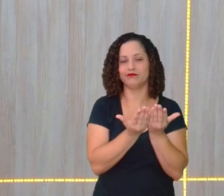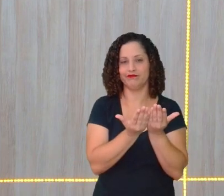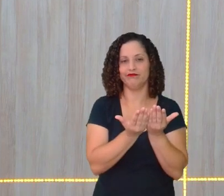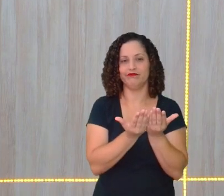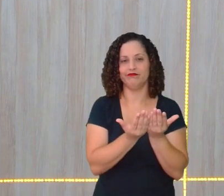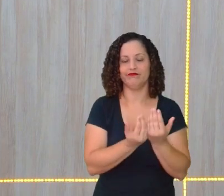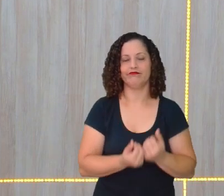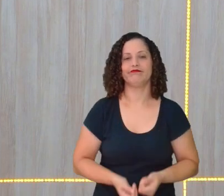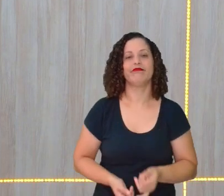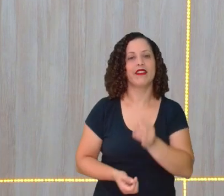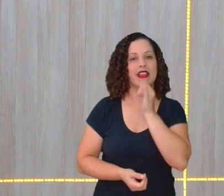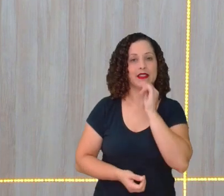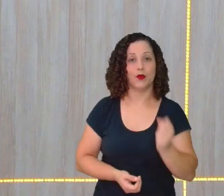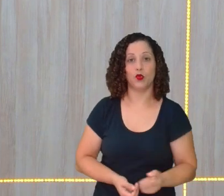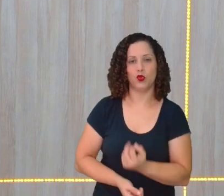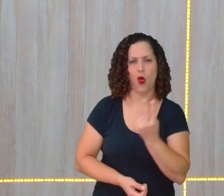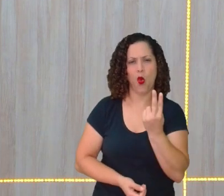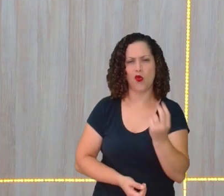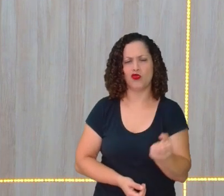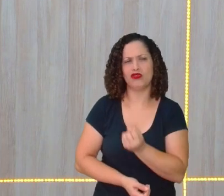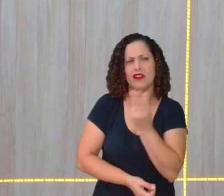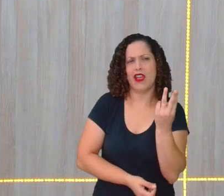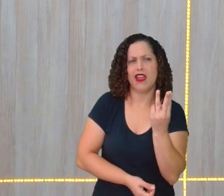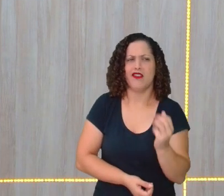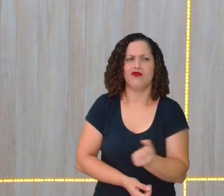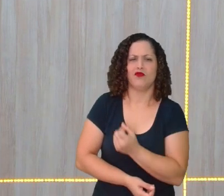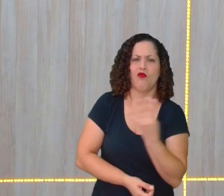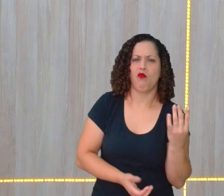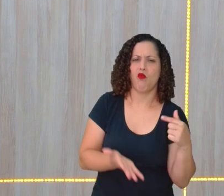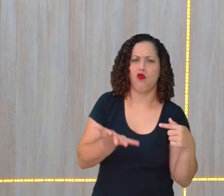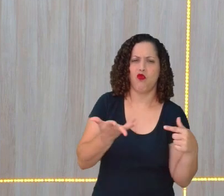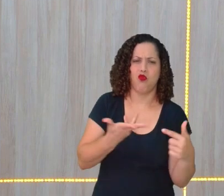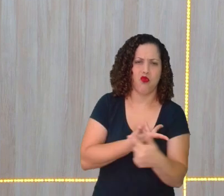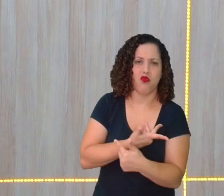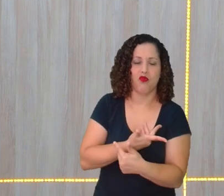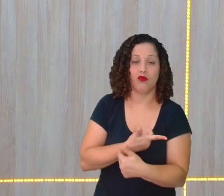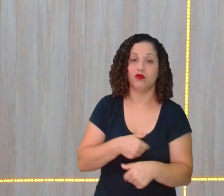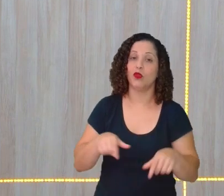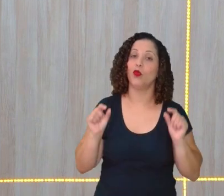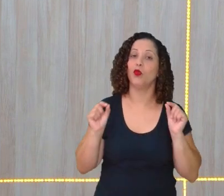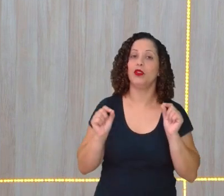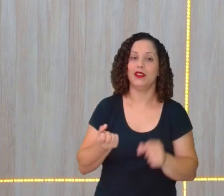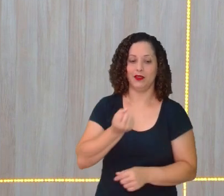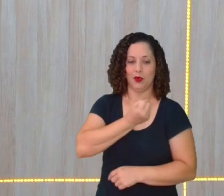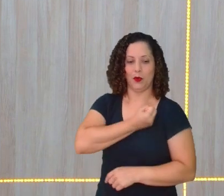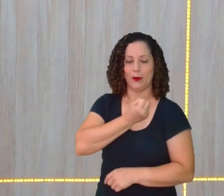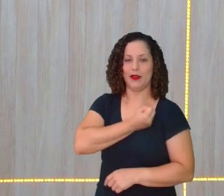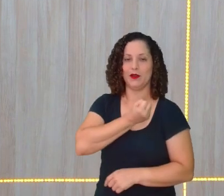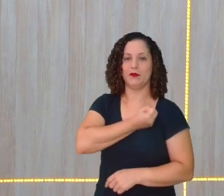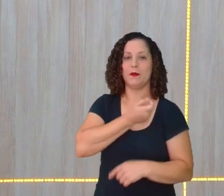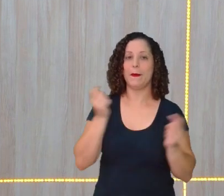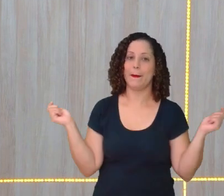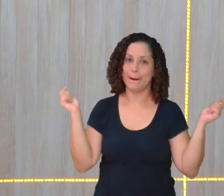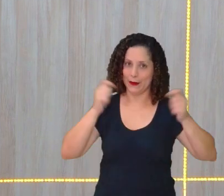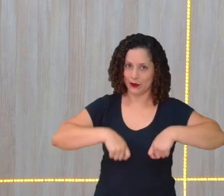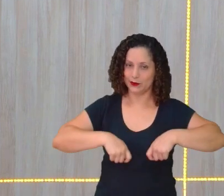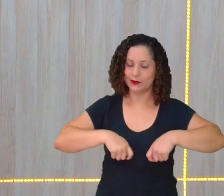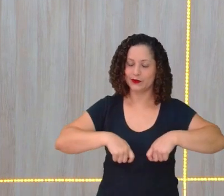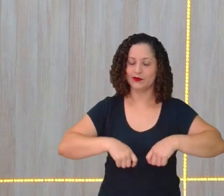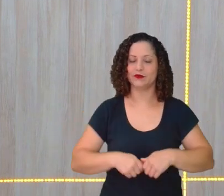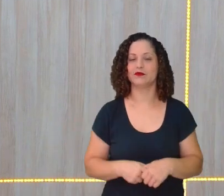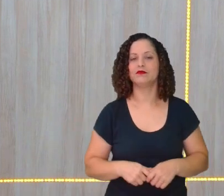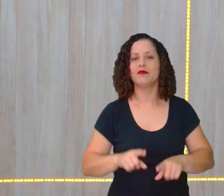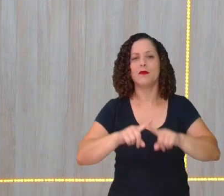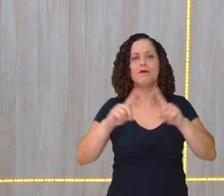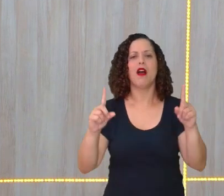você pode trocar por 2, 3, a gente sabe que esse um ou uma é um numeral, ok? E como é que você